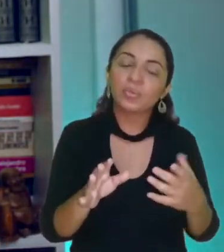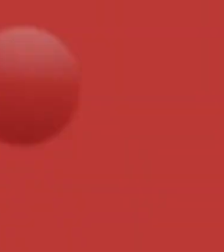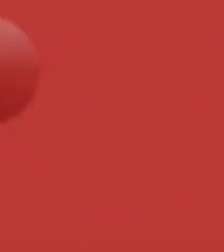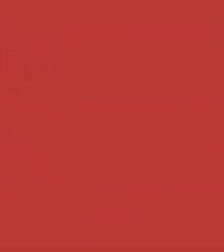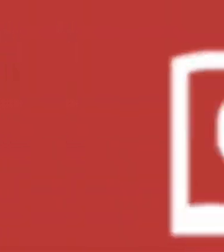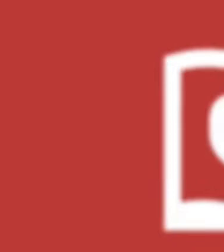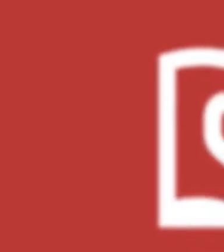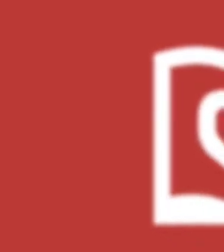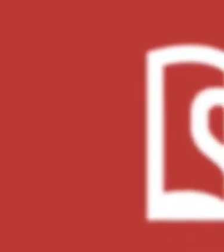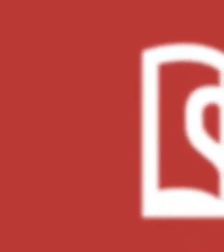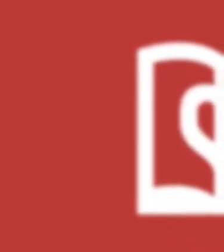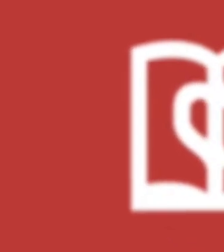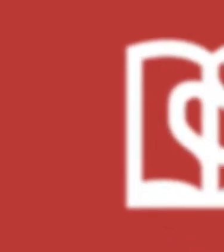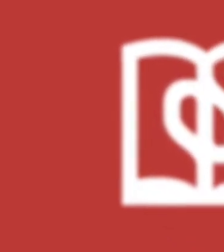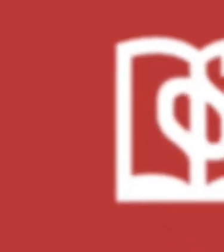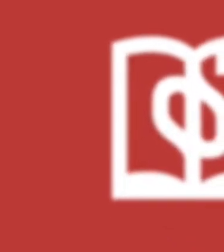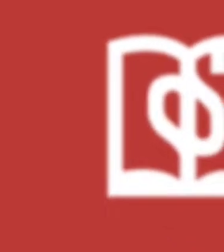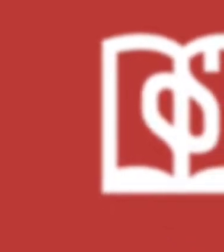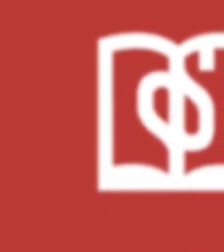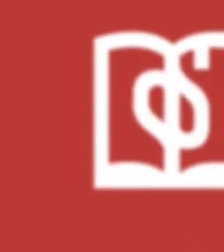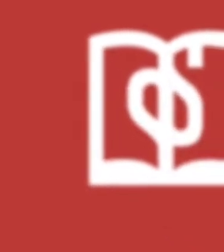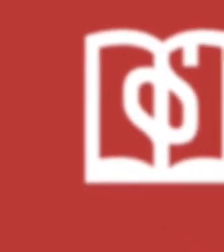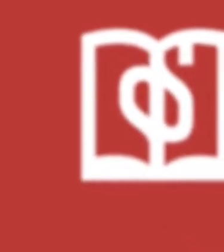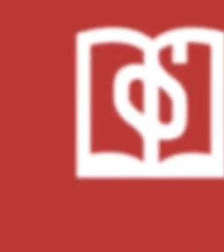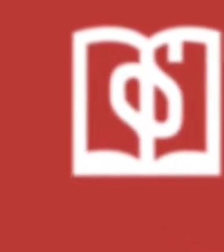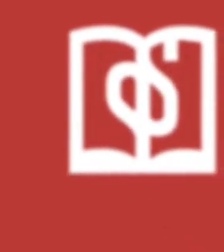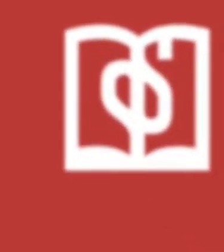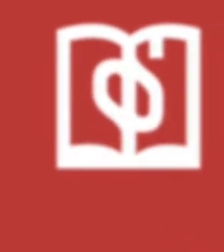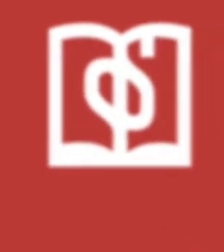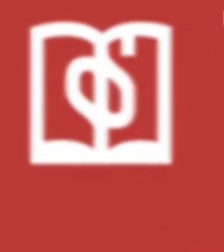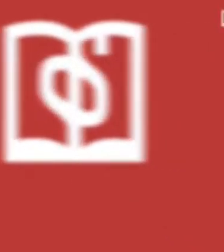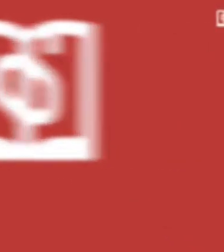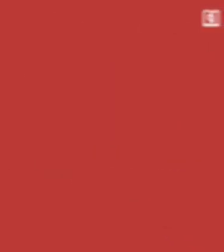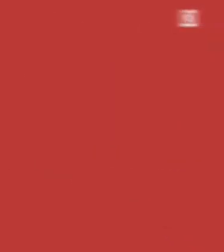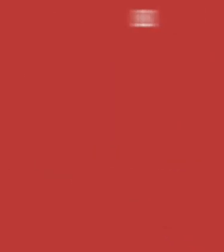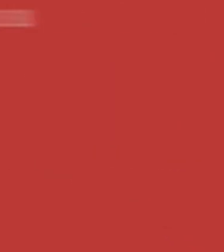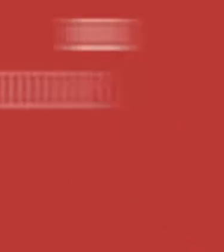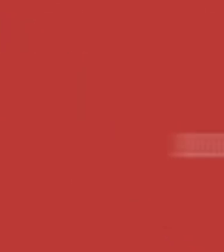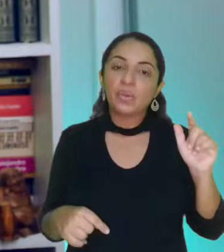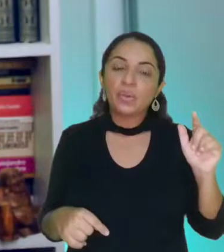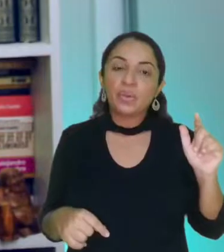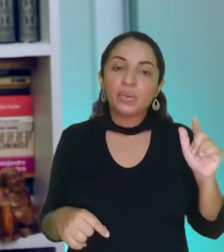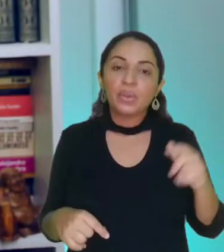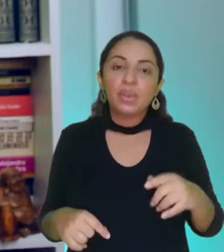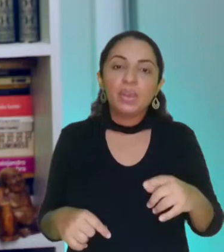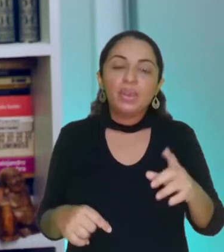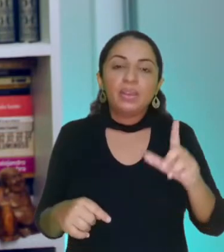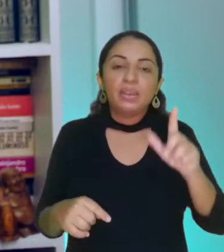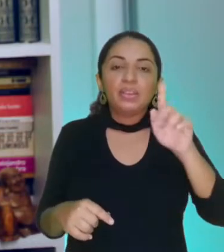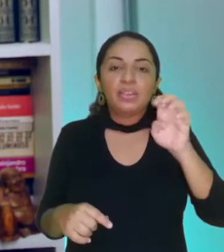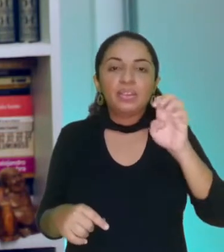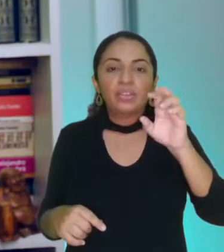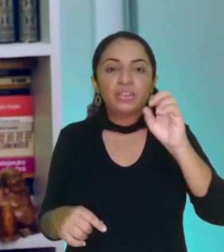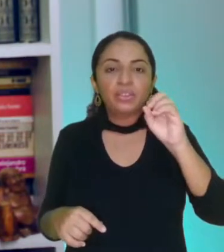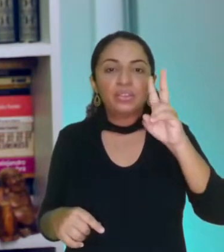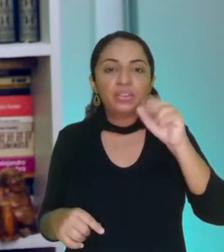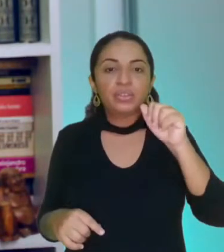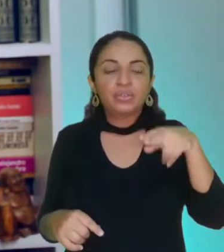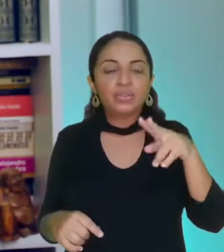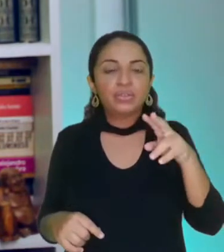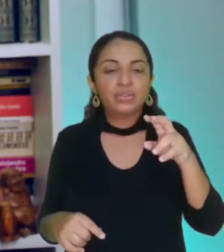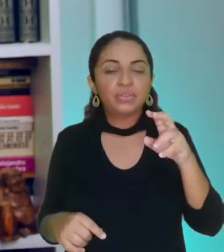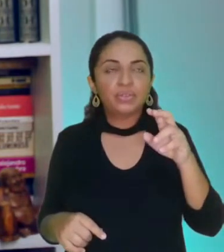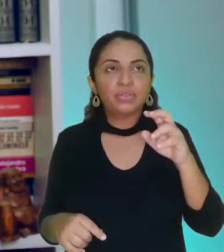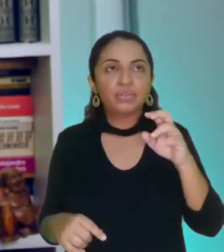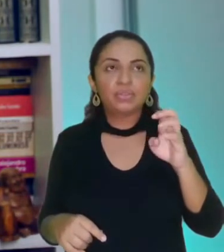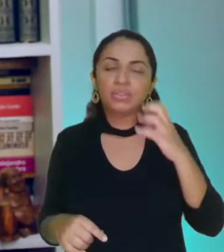Baldwin, o Giovanni, né? Que saiu somente como Giovanni, mas se encontra como o quarto de Giovanni. Agora eu